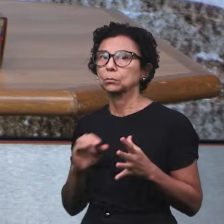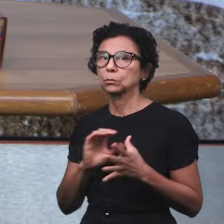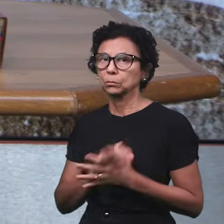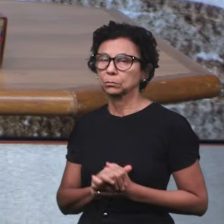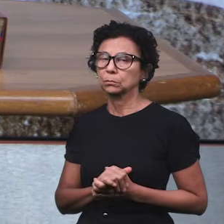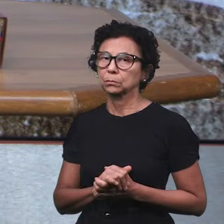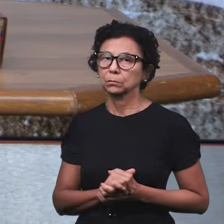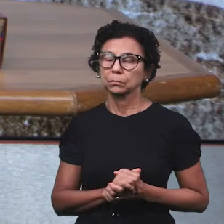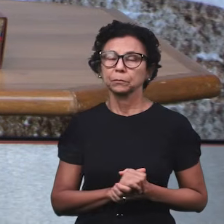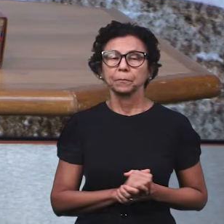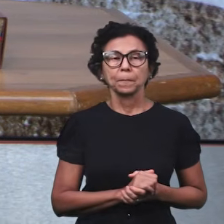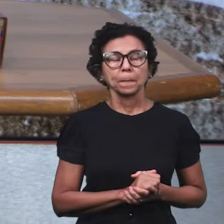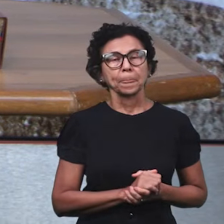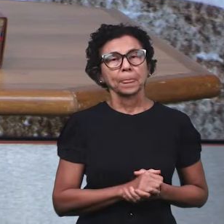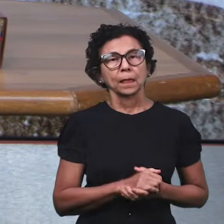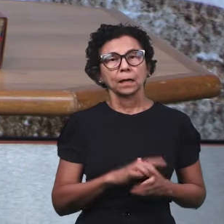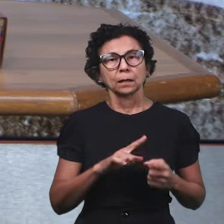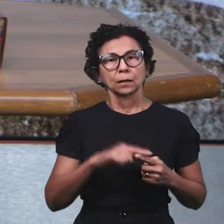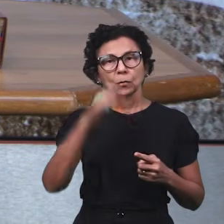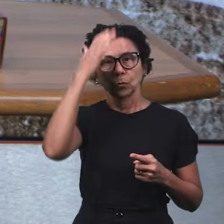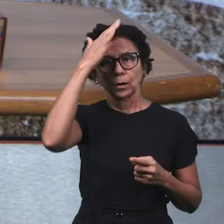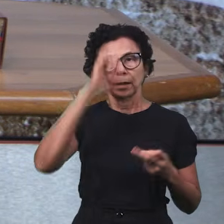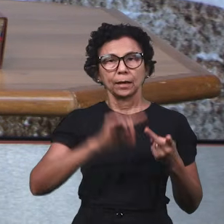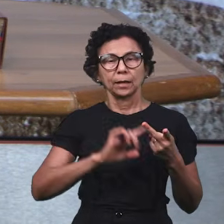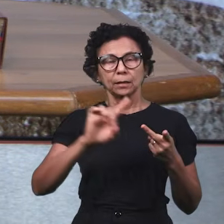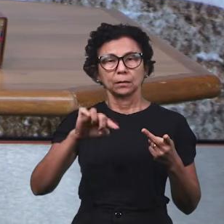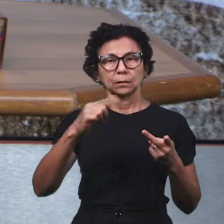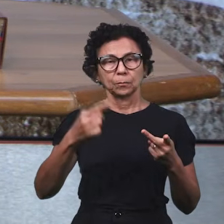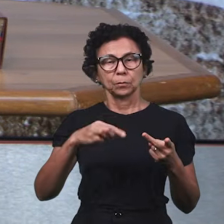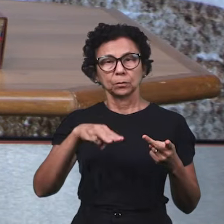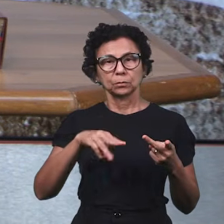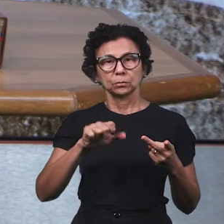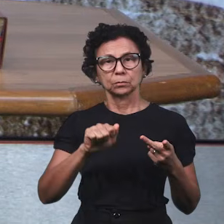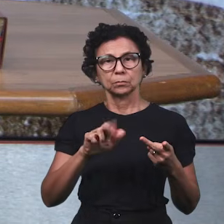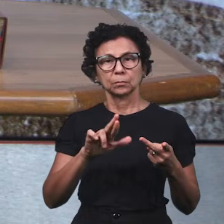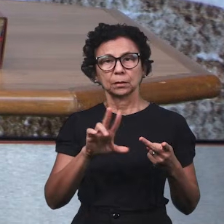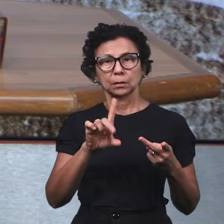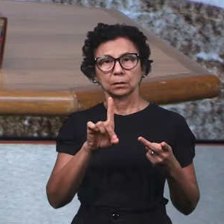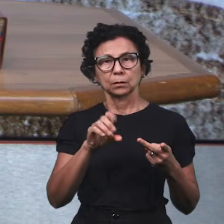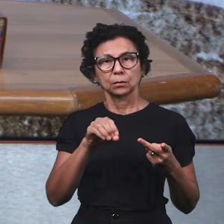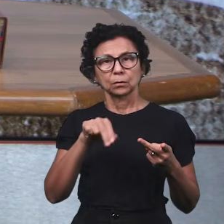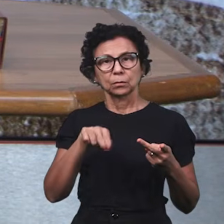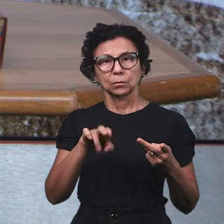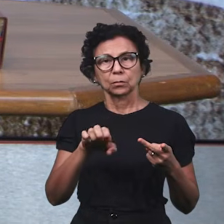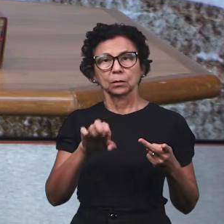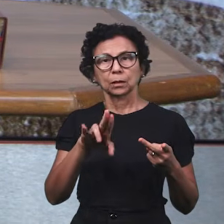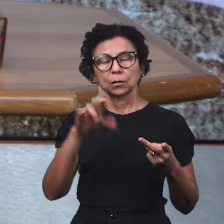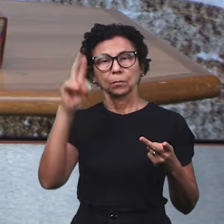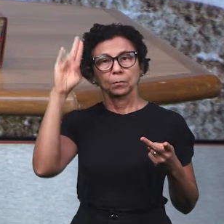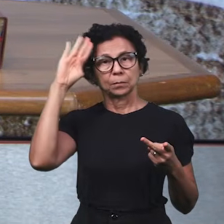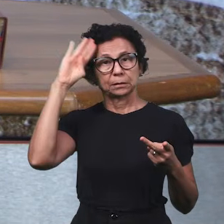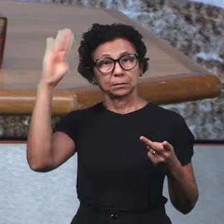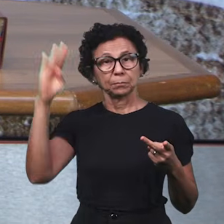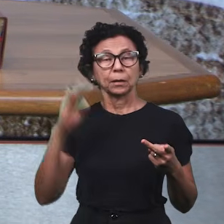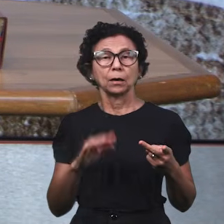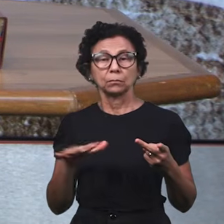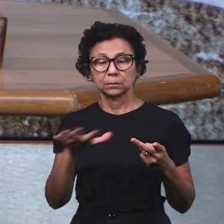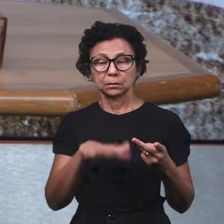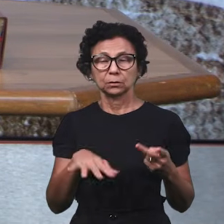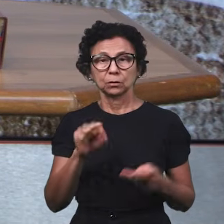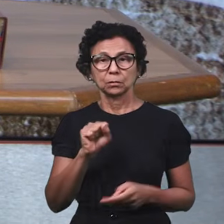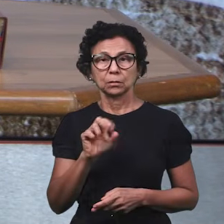do rei Assuero no seu reinado. Então, como o Senhor operou ali um grande livramento, foi estabelecida